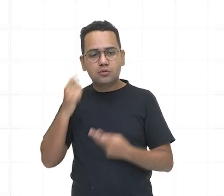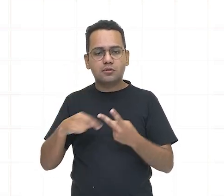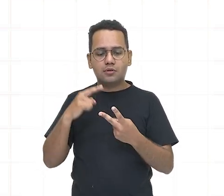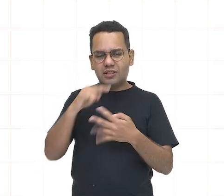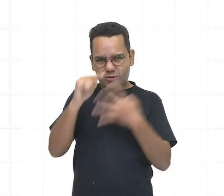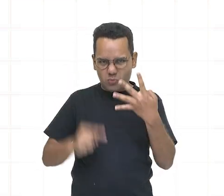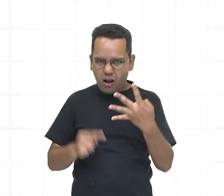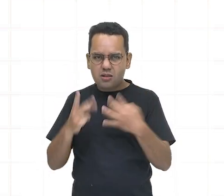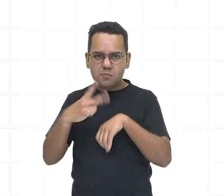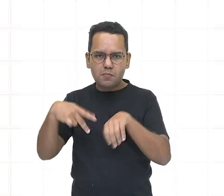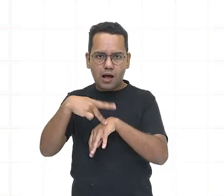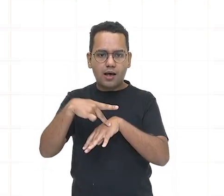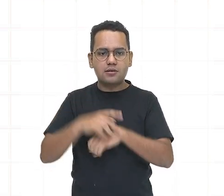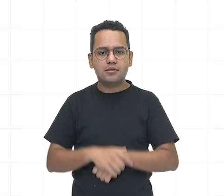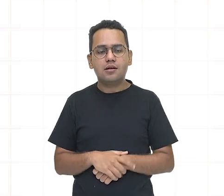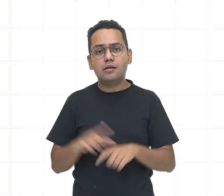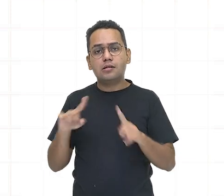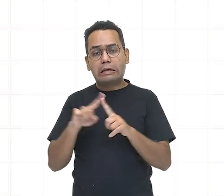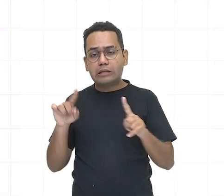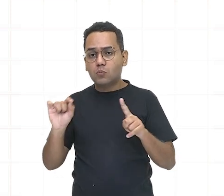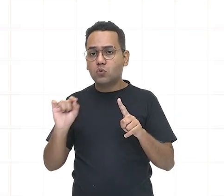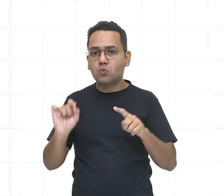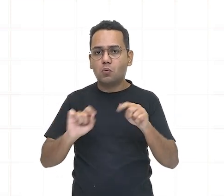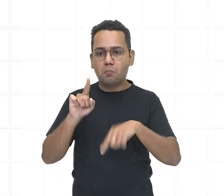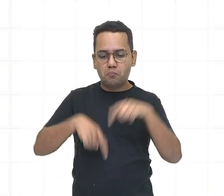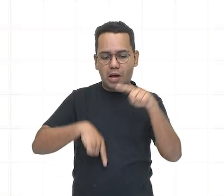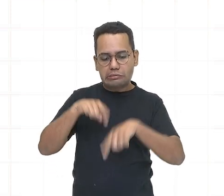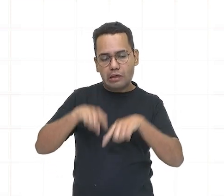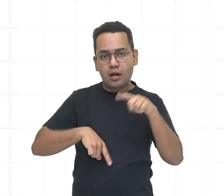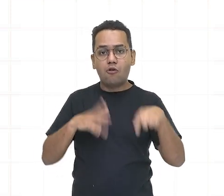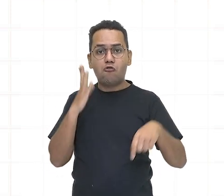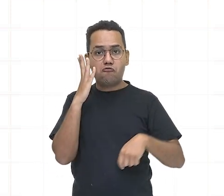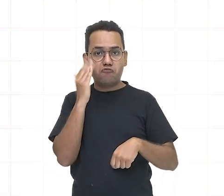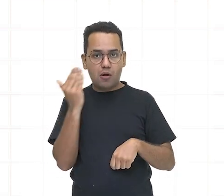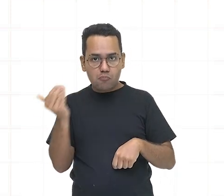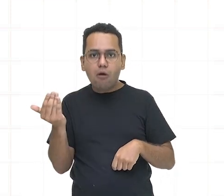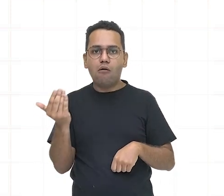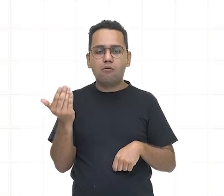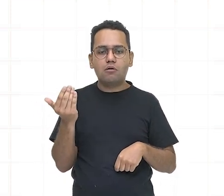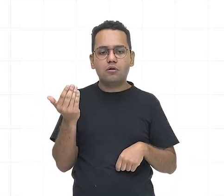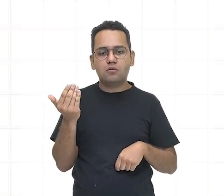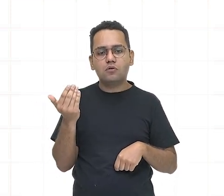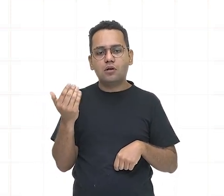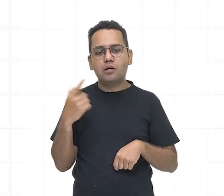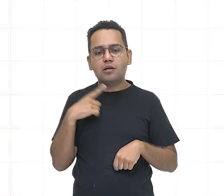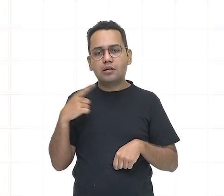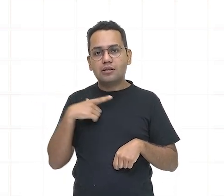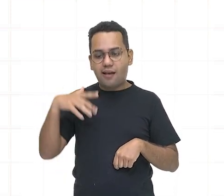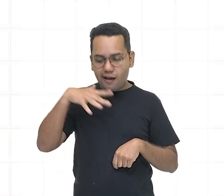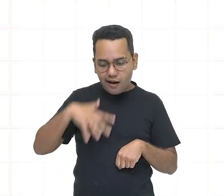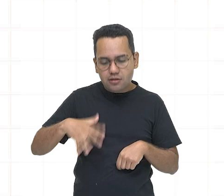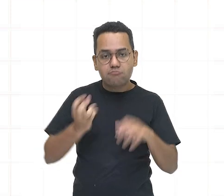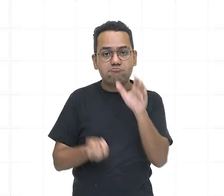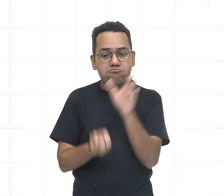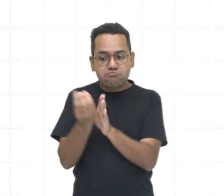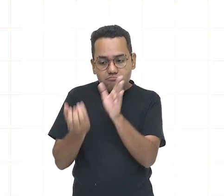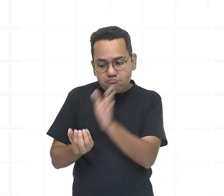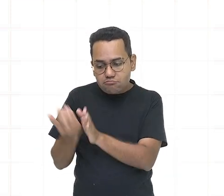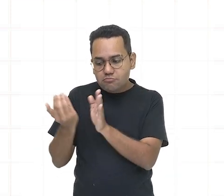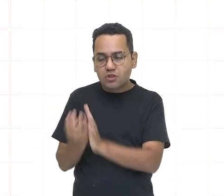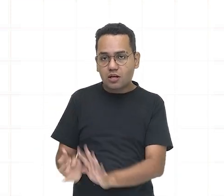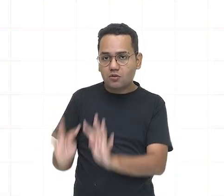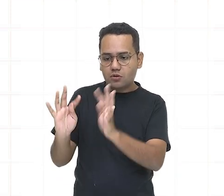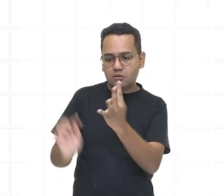na Índia, essas multimarcas que acabam surgindo, vai ser um importante parque tecnológico aí,